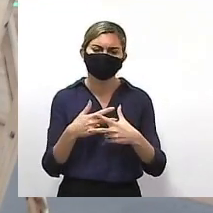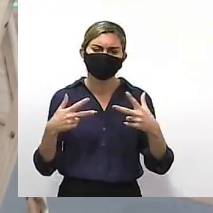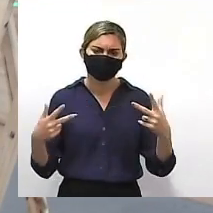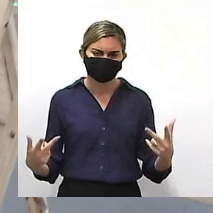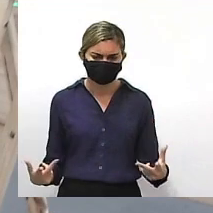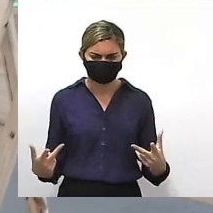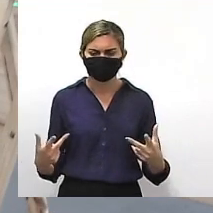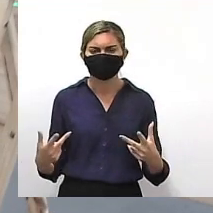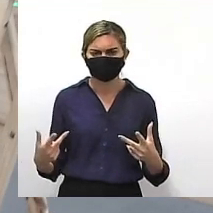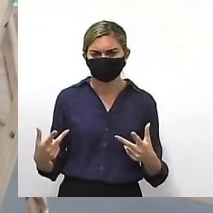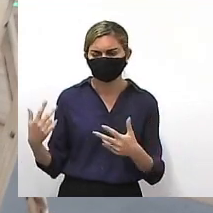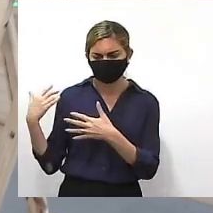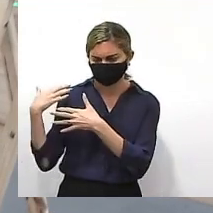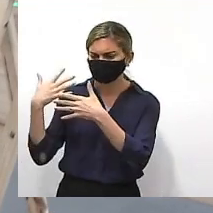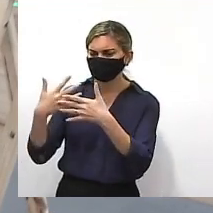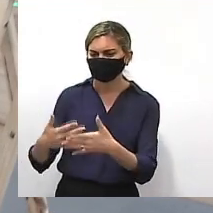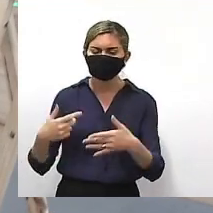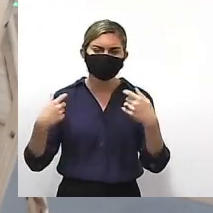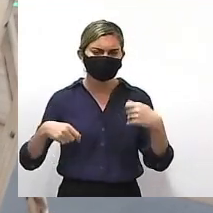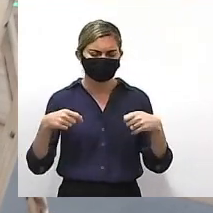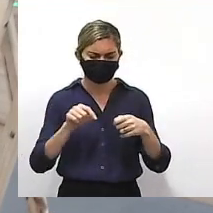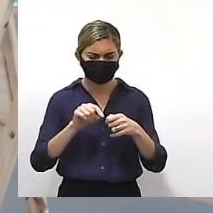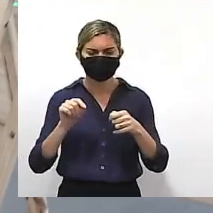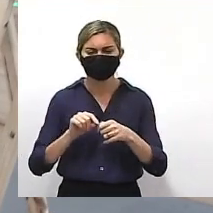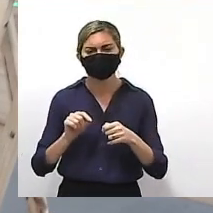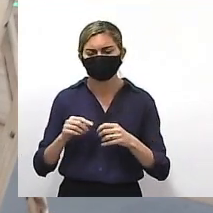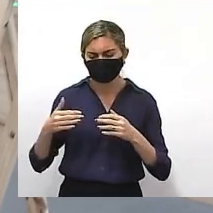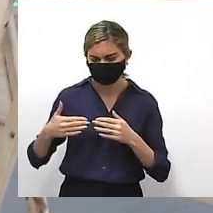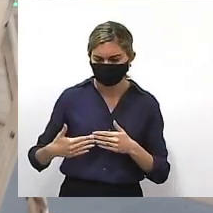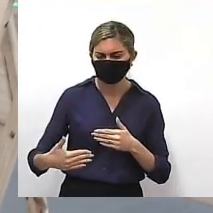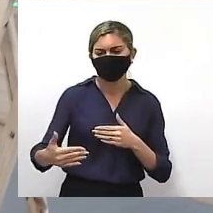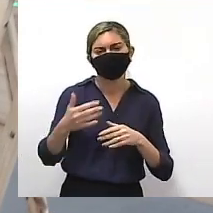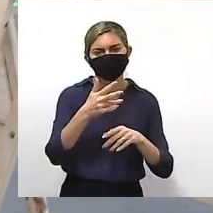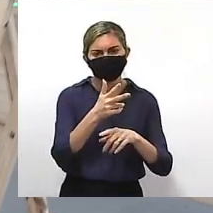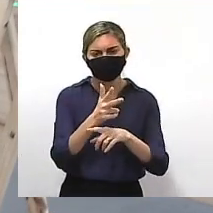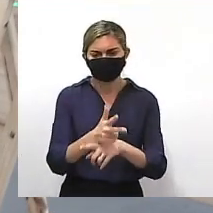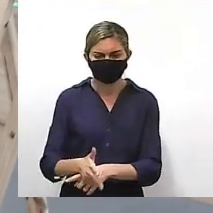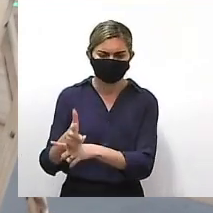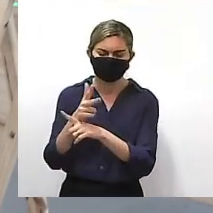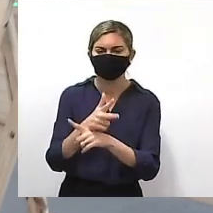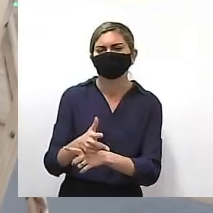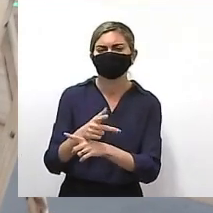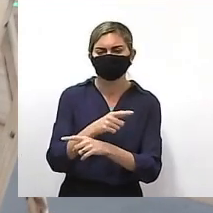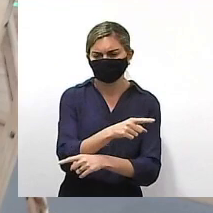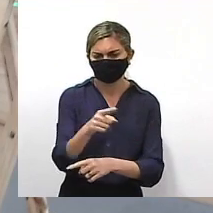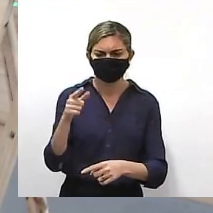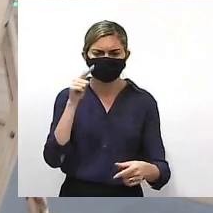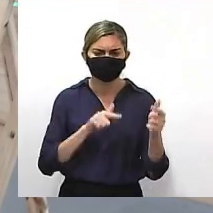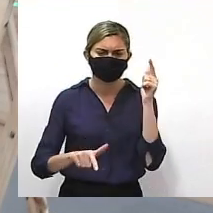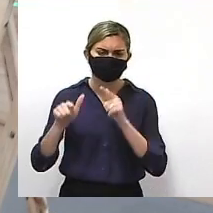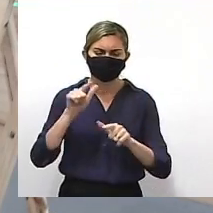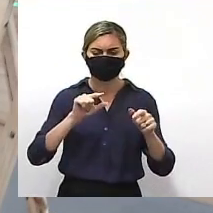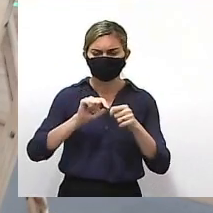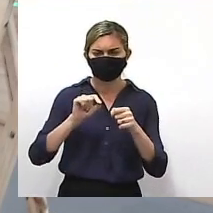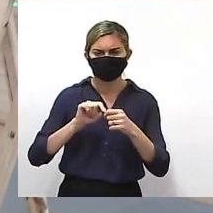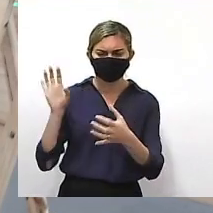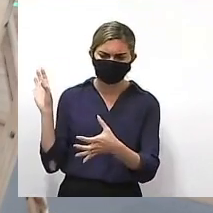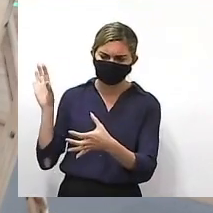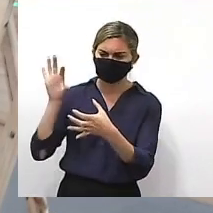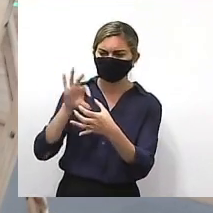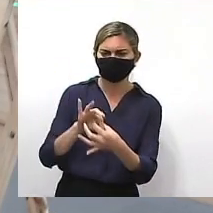muito recorte que a gente precisa fazer a partir desse vídeo. Vocês conseguem agora fazer uma